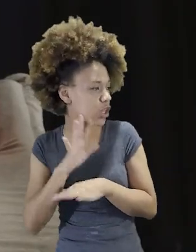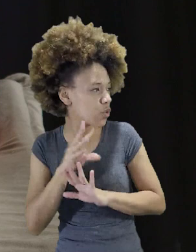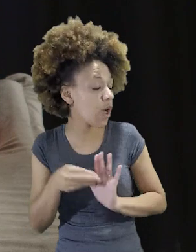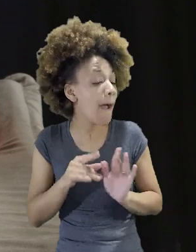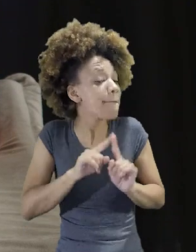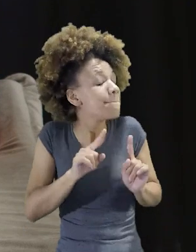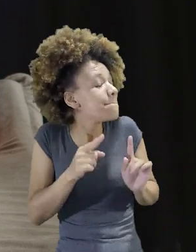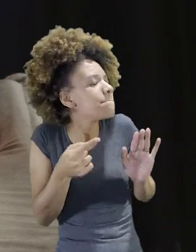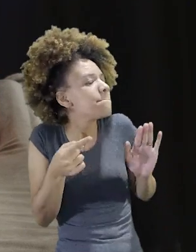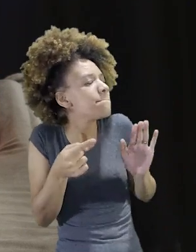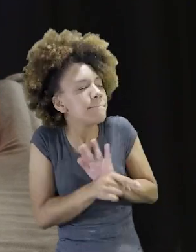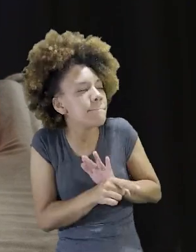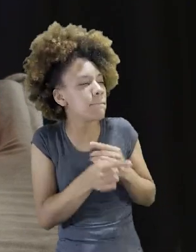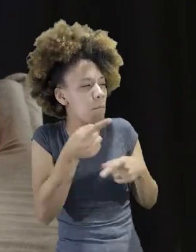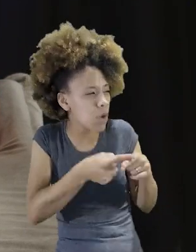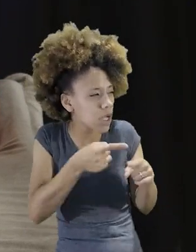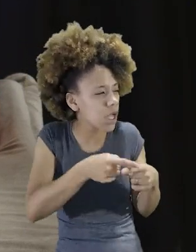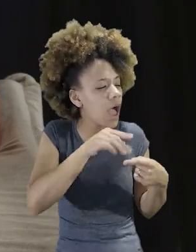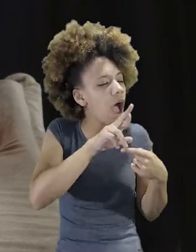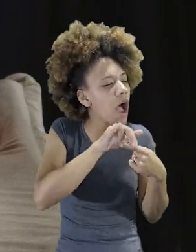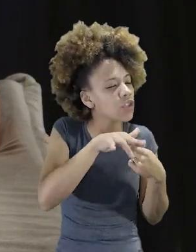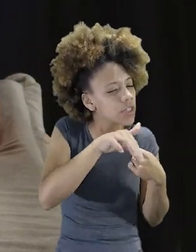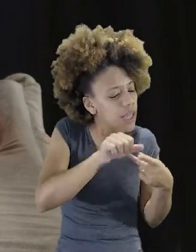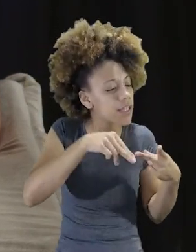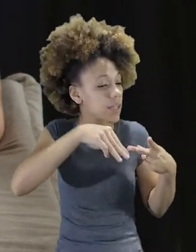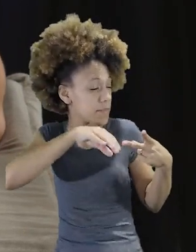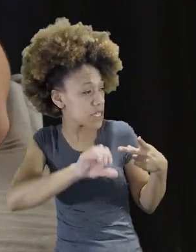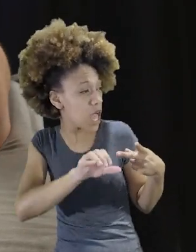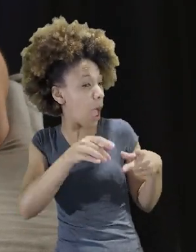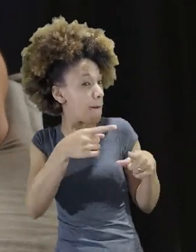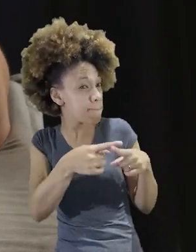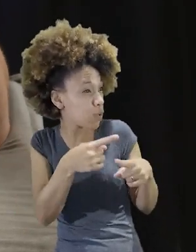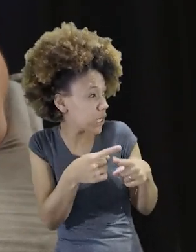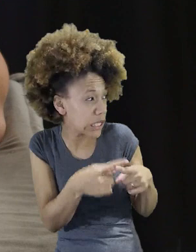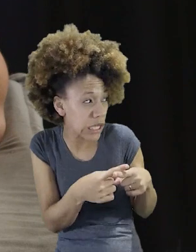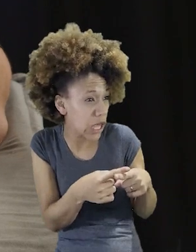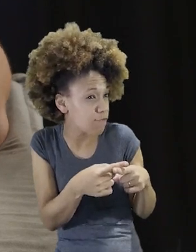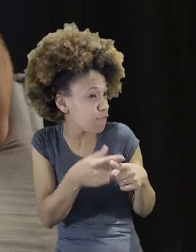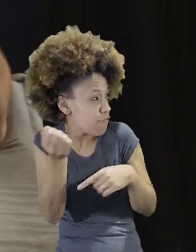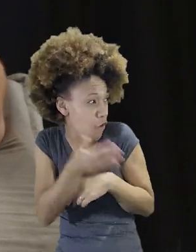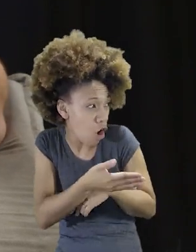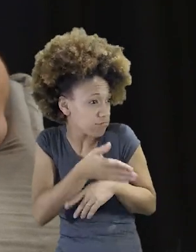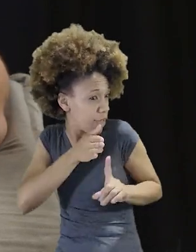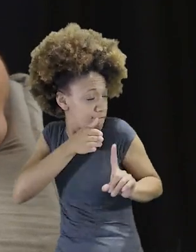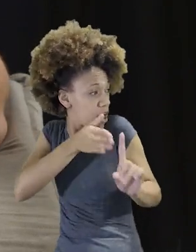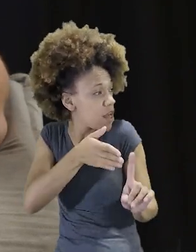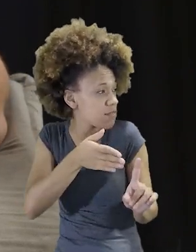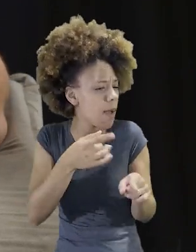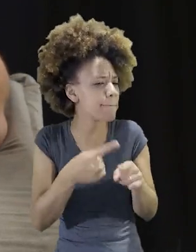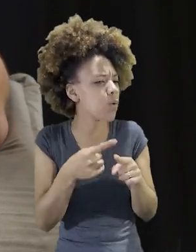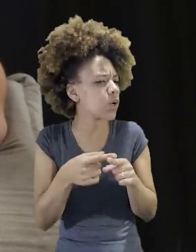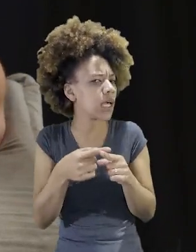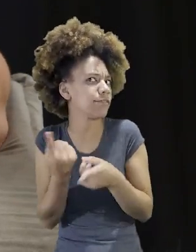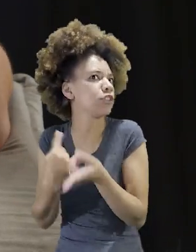Mas por que que o Racionais Mc virou tão porque que isso é tão grande é